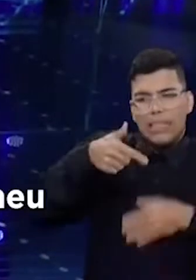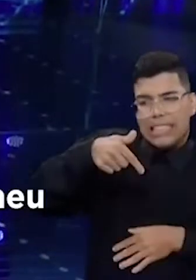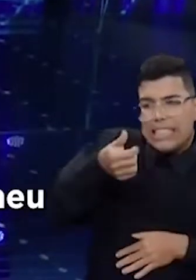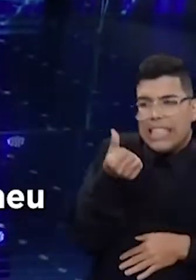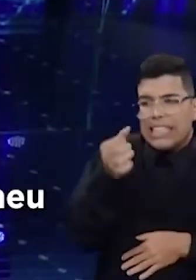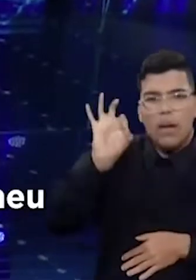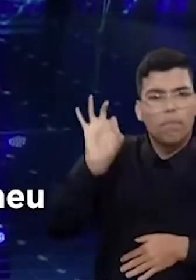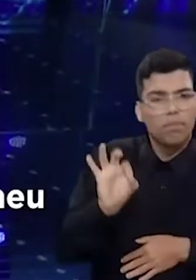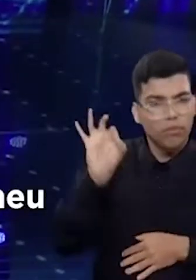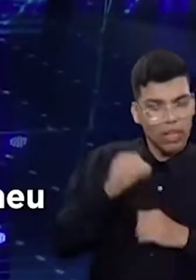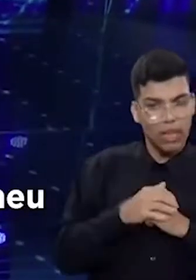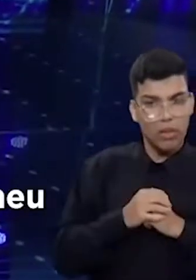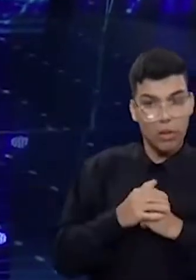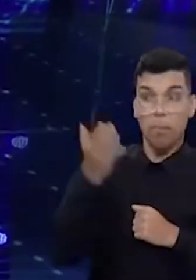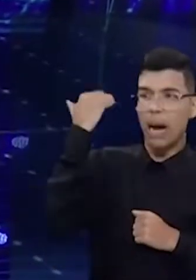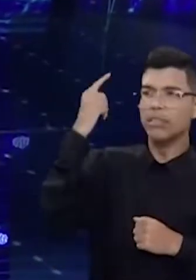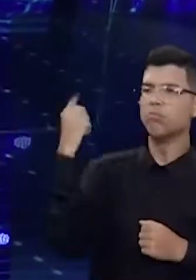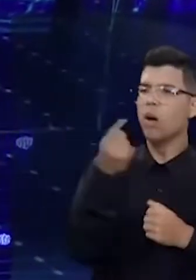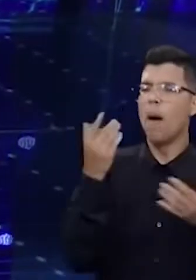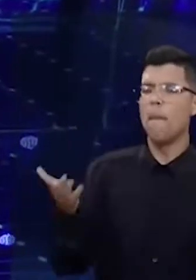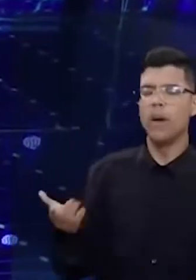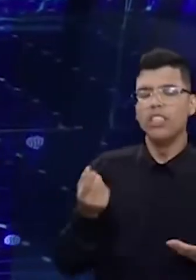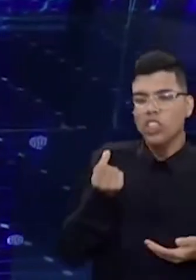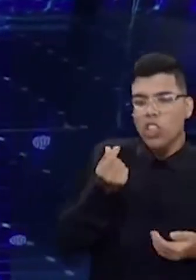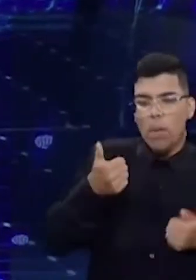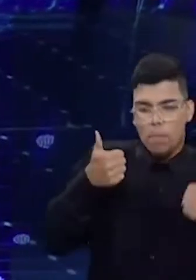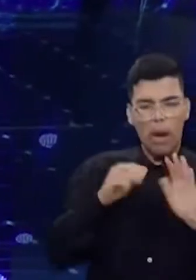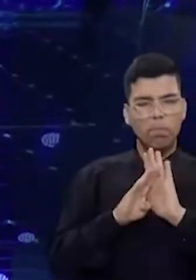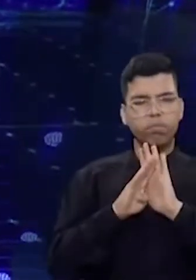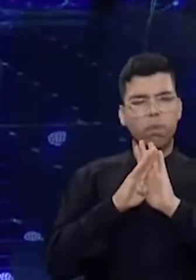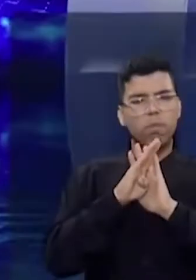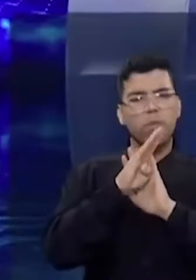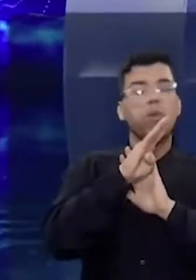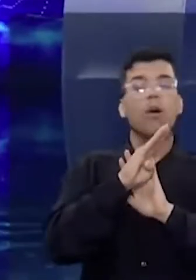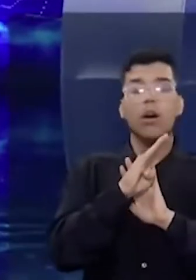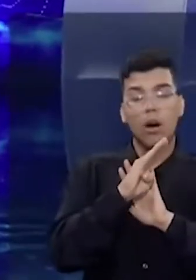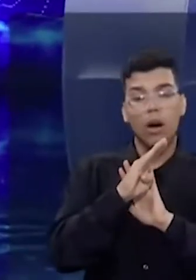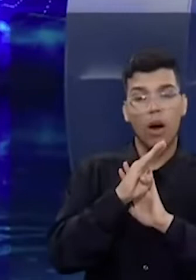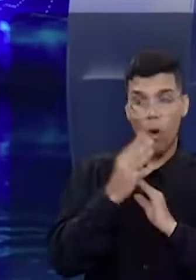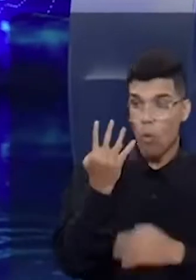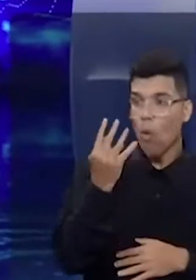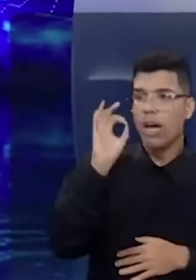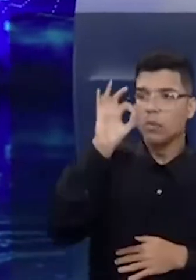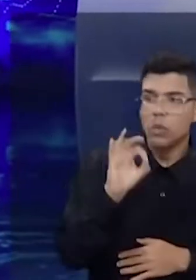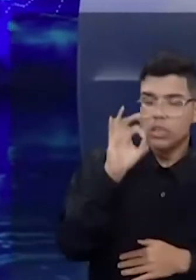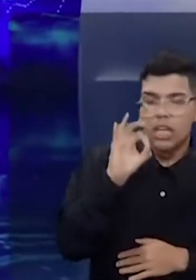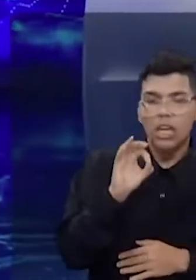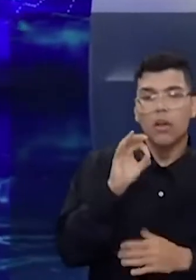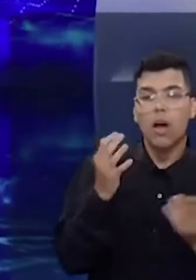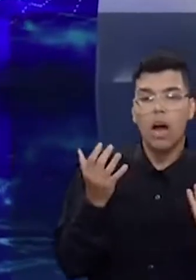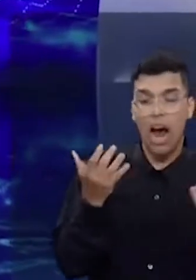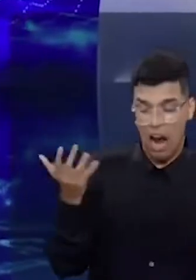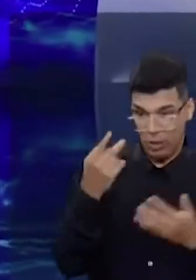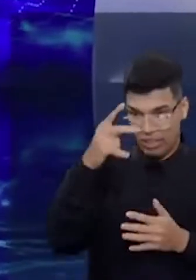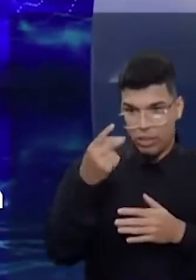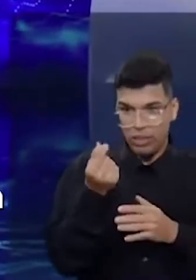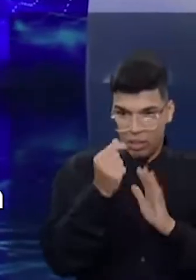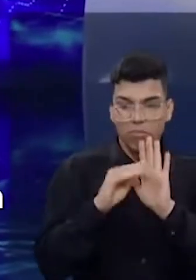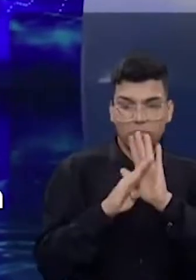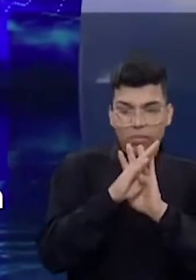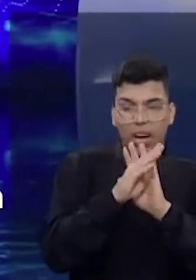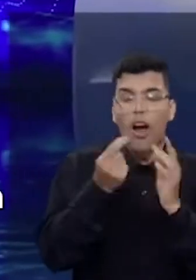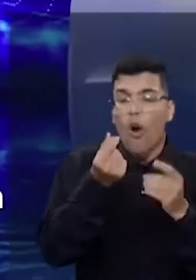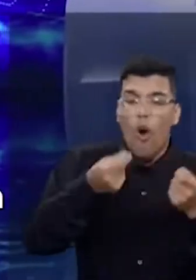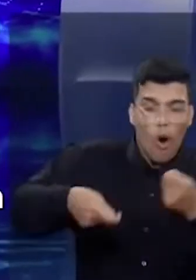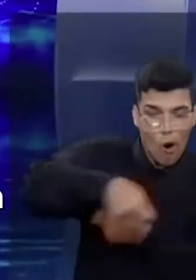Você sabe quanto que a economia cresceu no meu governo? Ela crescia em média 4%. Sabe quanto está crescendo no seu? Menos que 2%. Ou